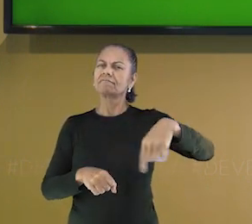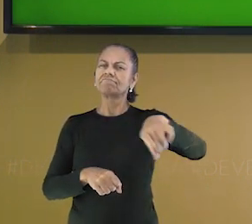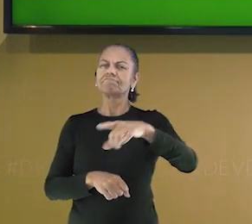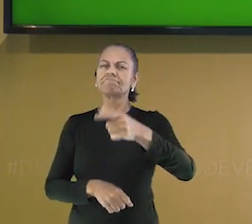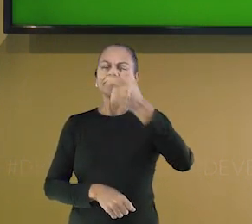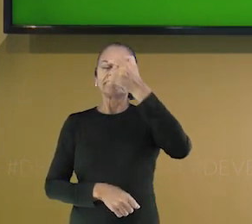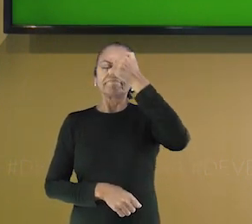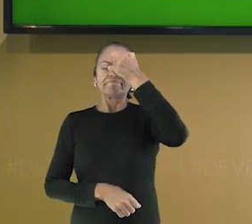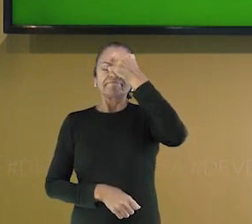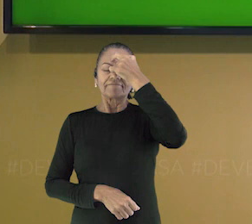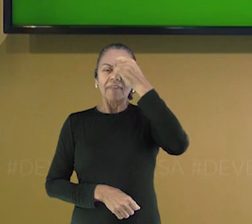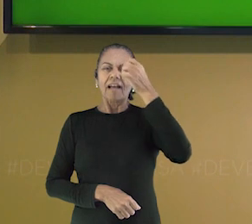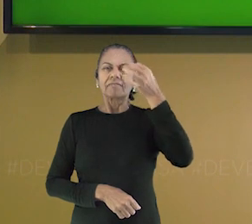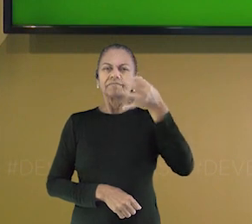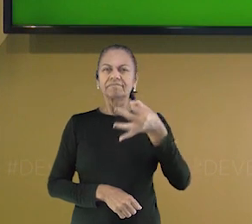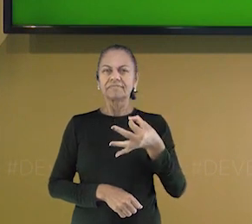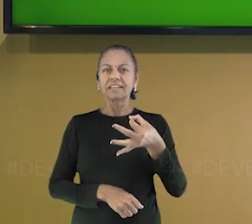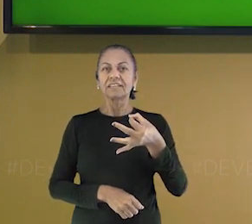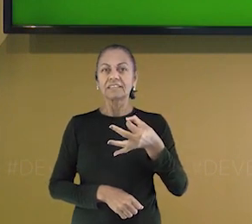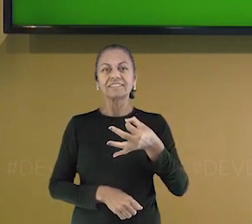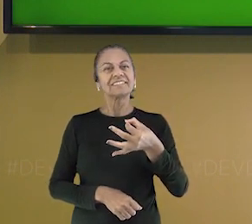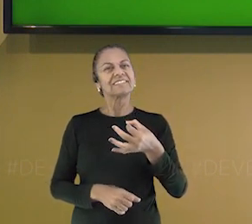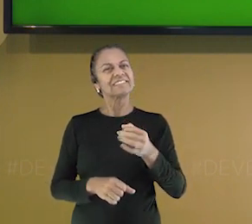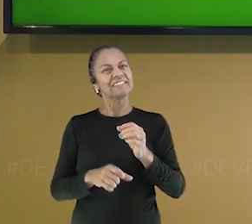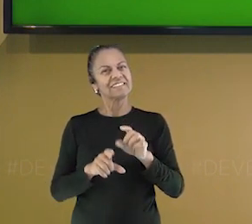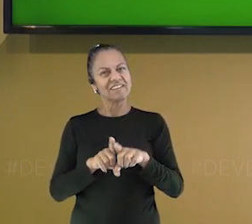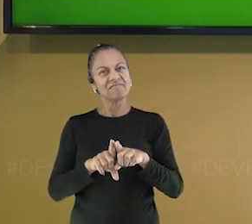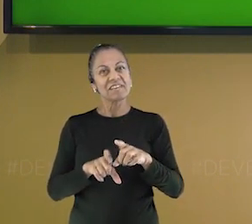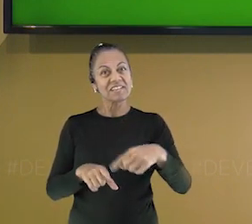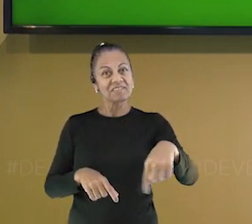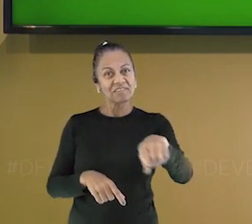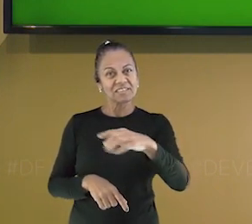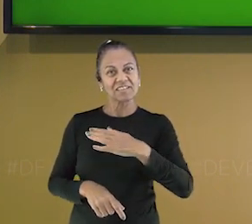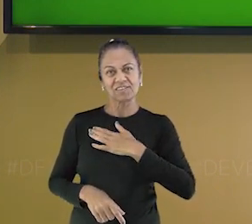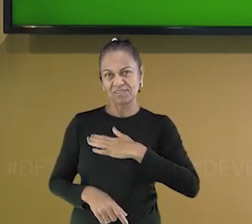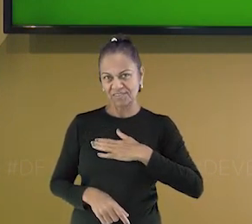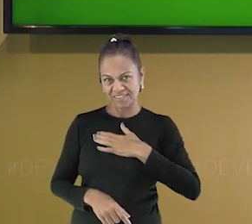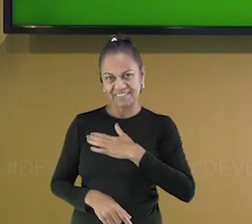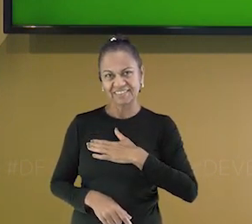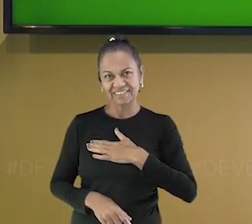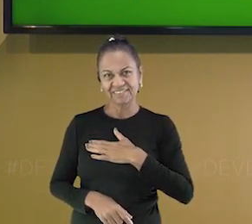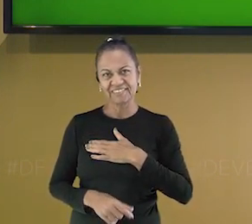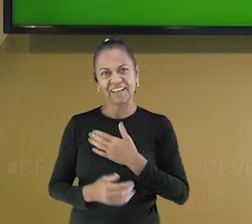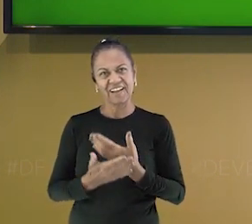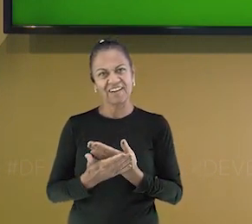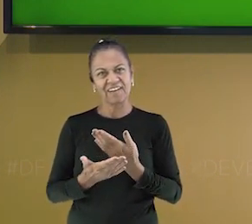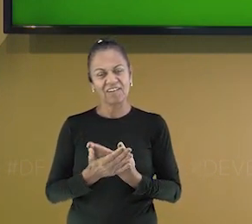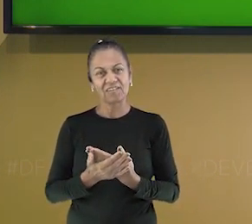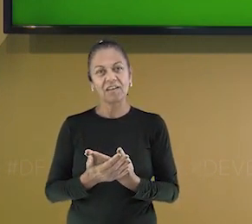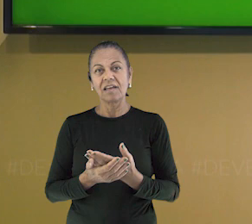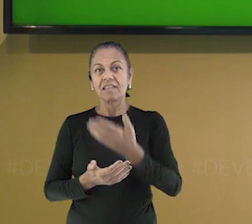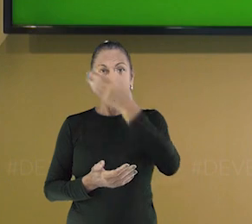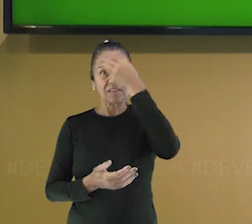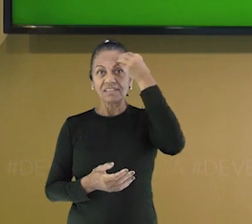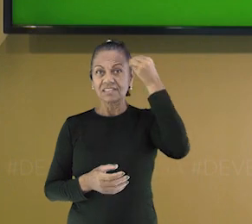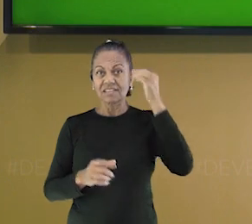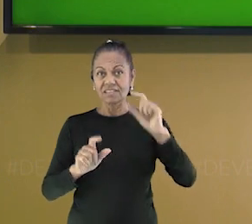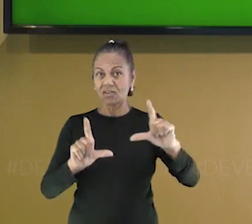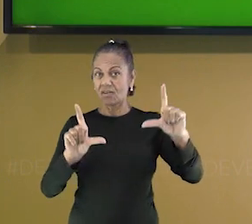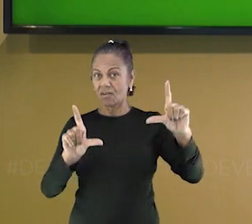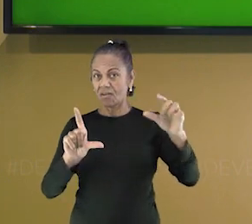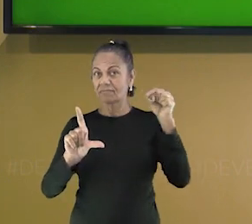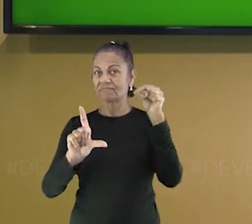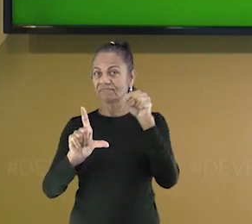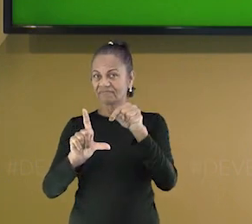mundo, e que vocês tenham gostado. Precisamos muito disso. Não esqueça de registrar sua presença se você